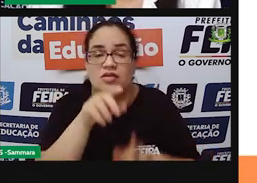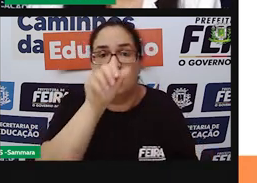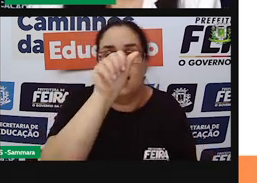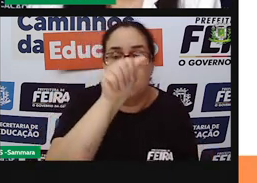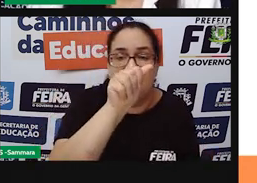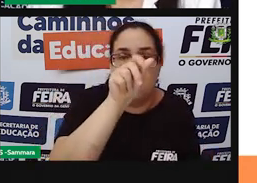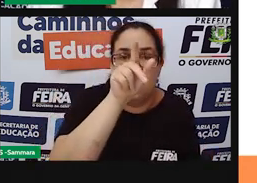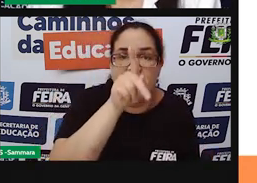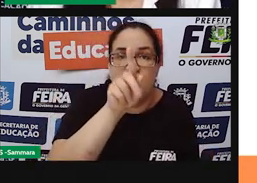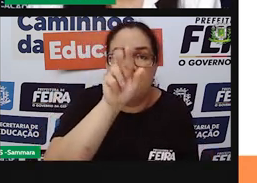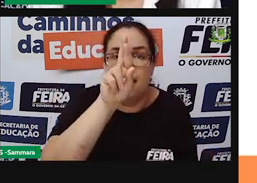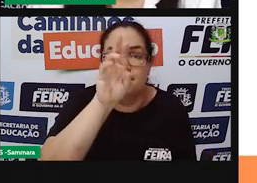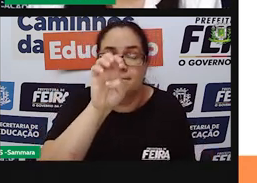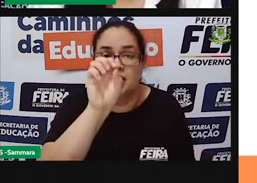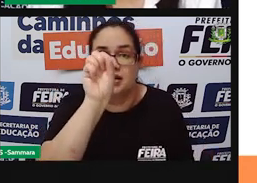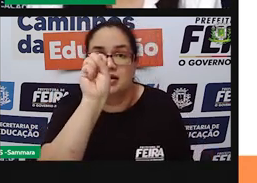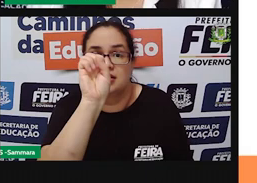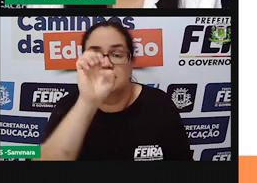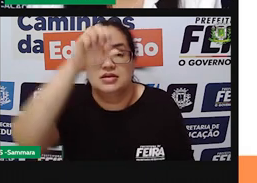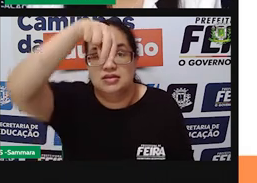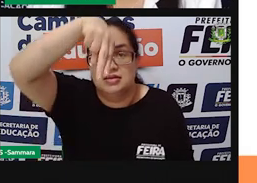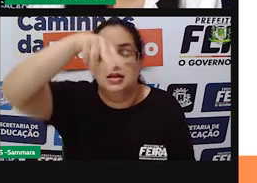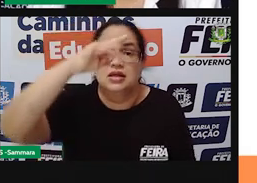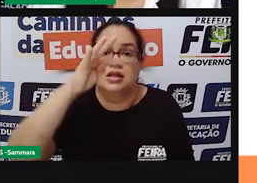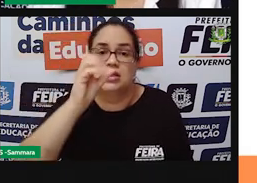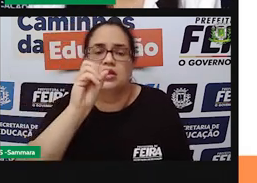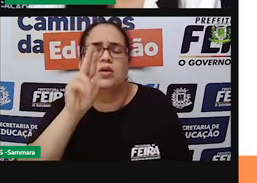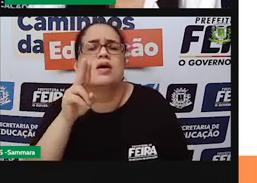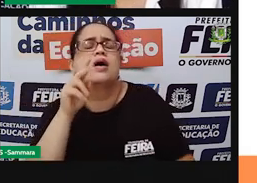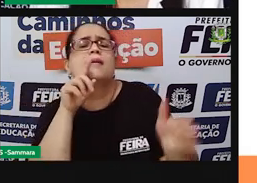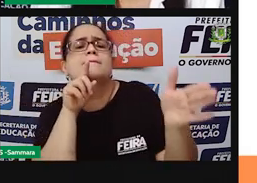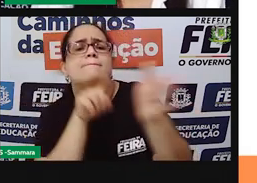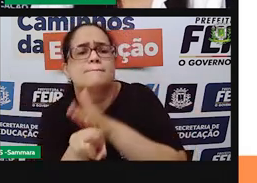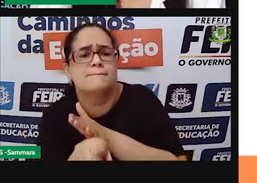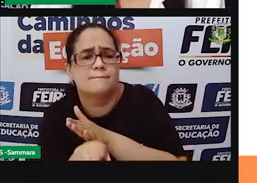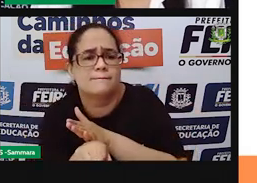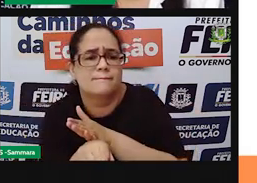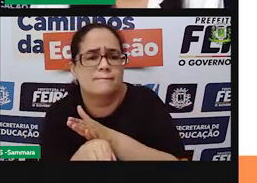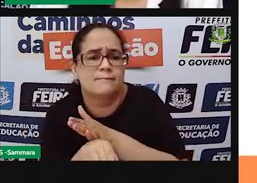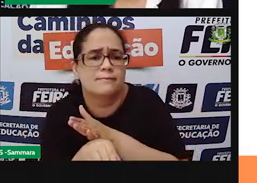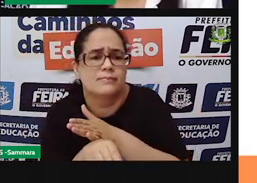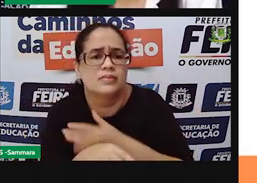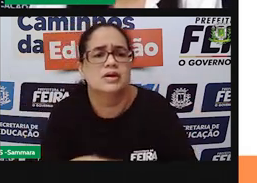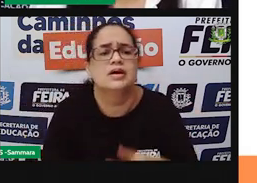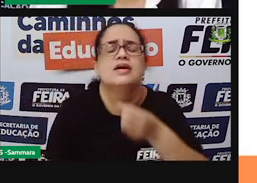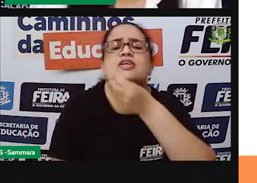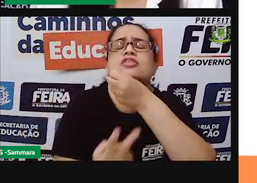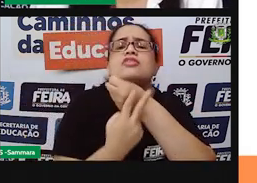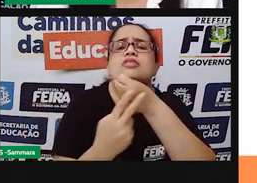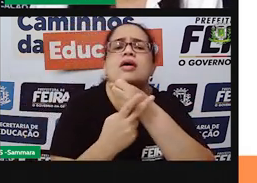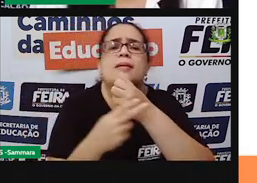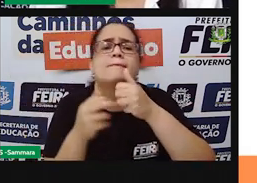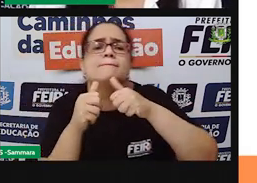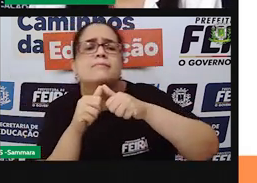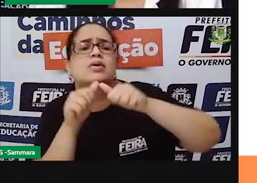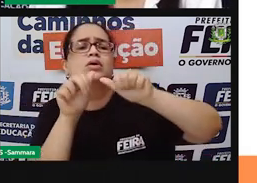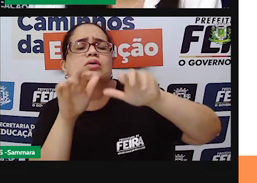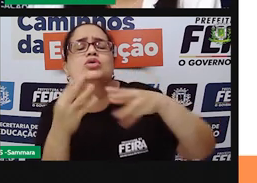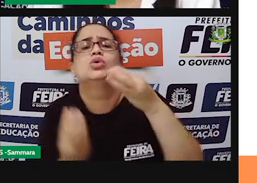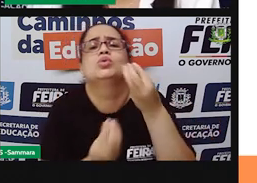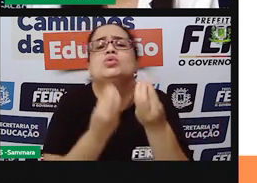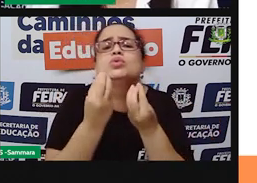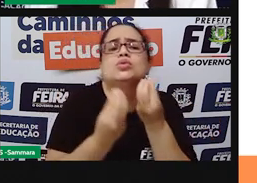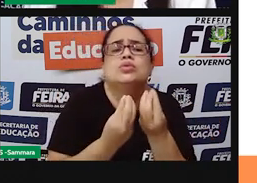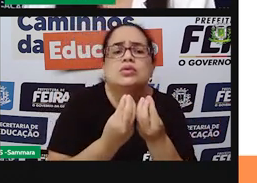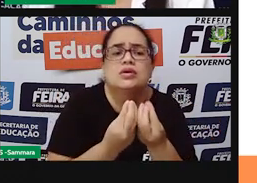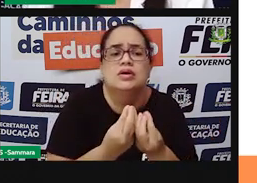é apresentou. Se é para perguntar assim, em que tempo esse verbo está, o que é que vocês me diriam?